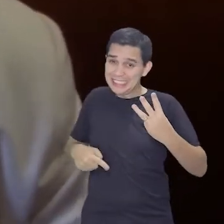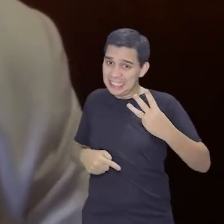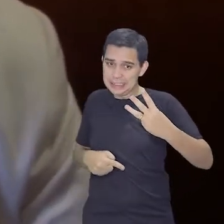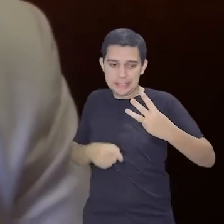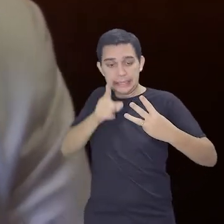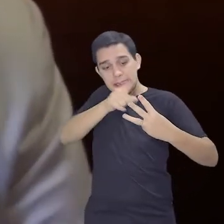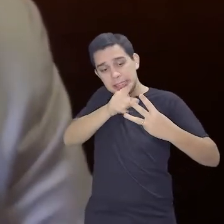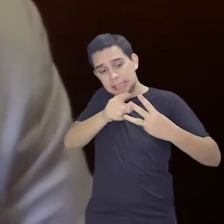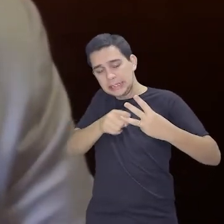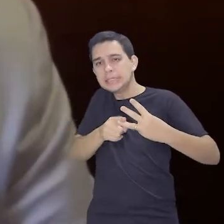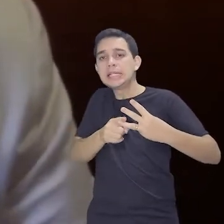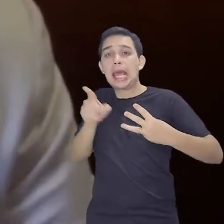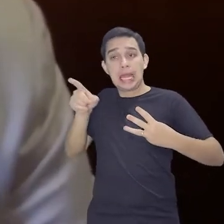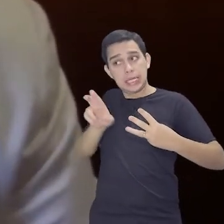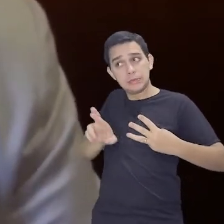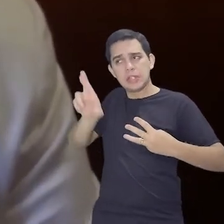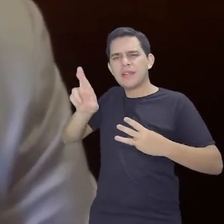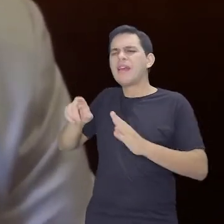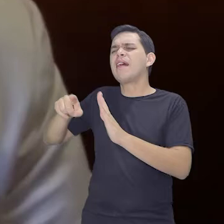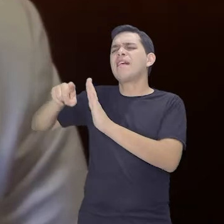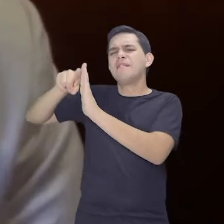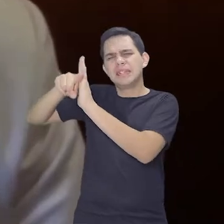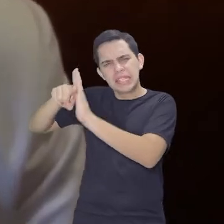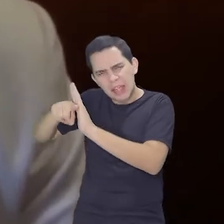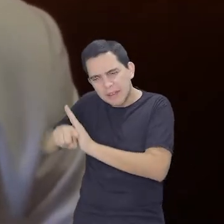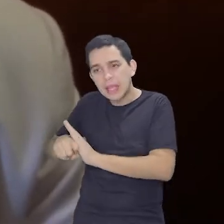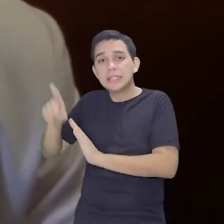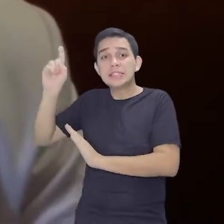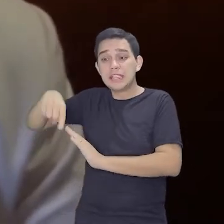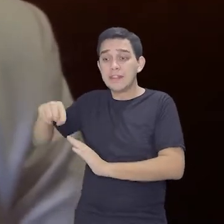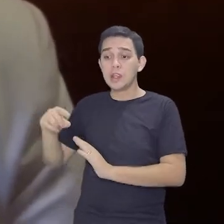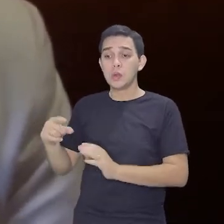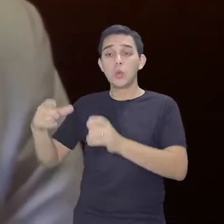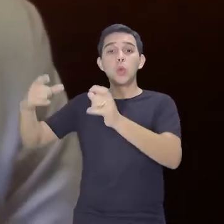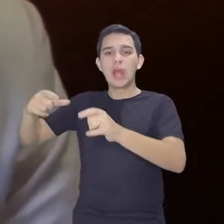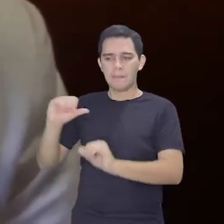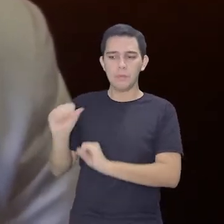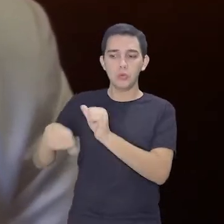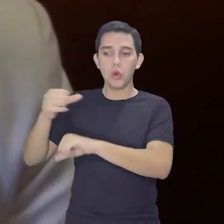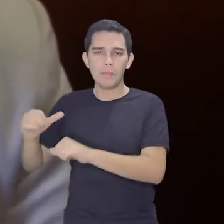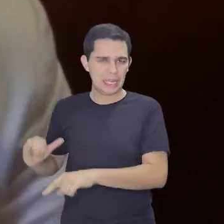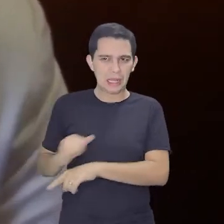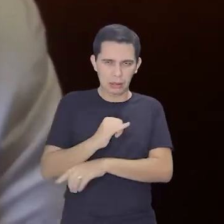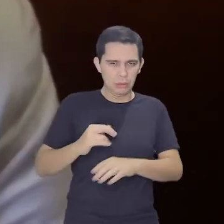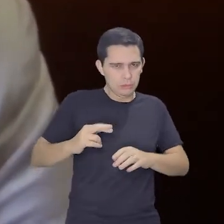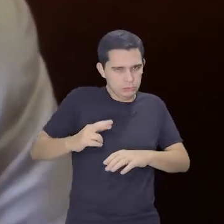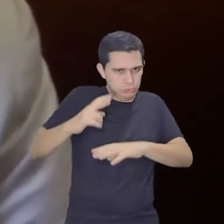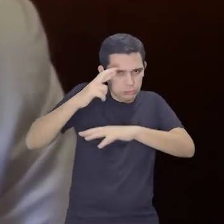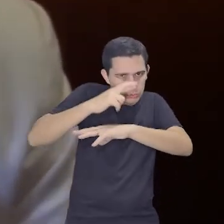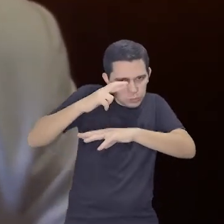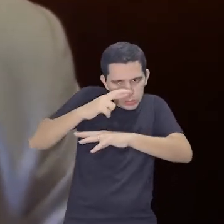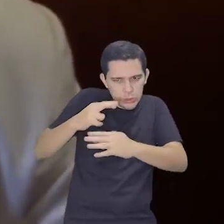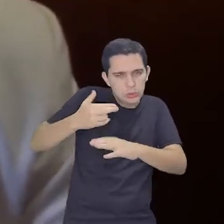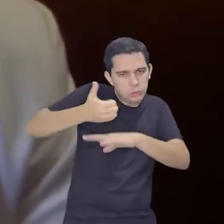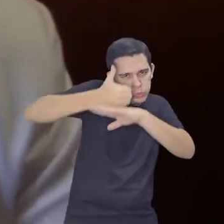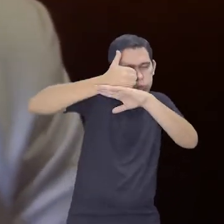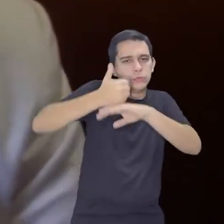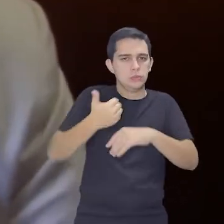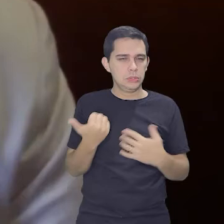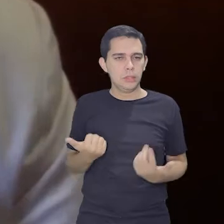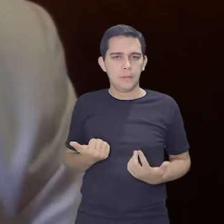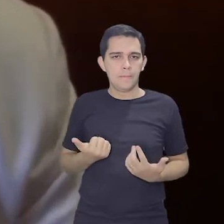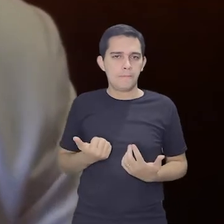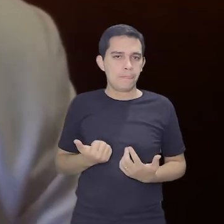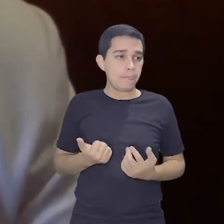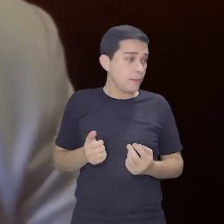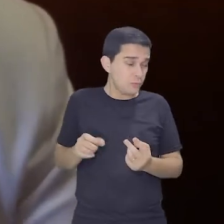em juízo, enfim, vai correr um processo na auditoria militar e vamos, não sei em